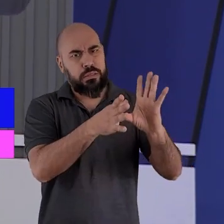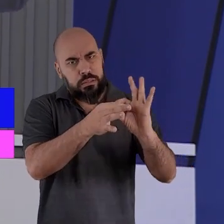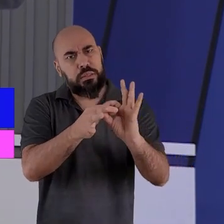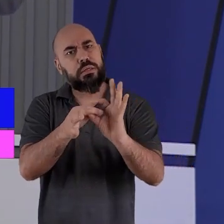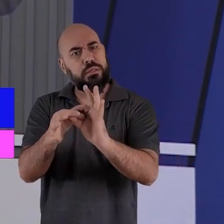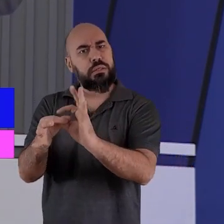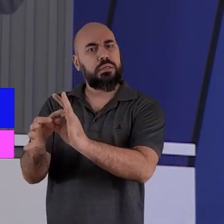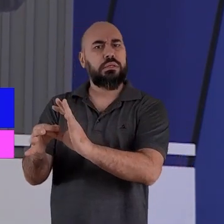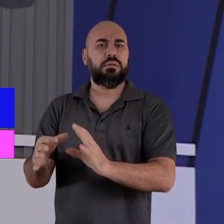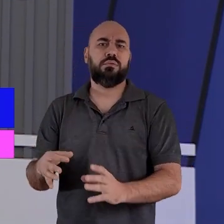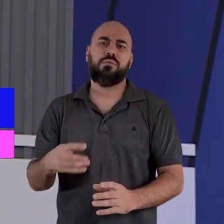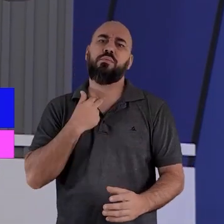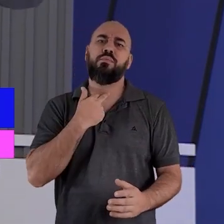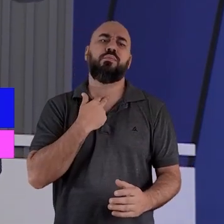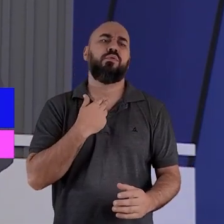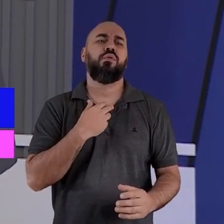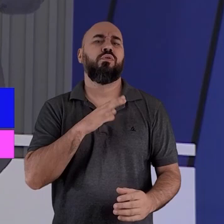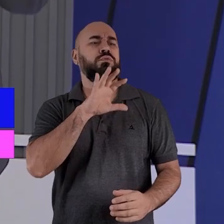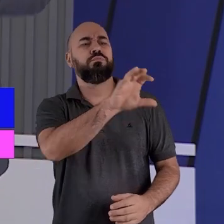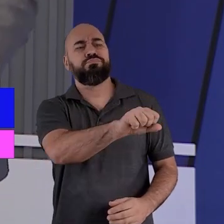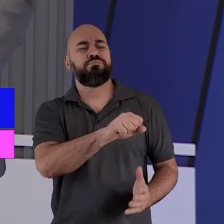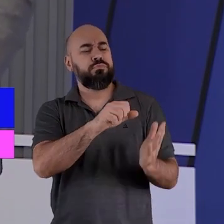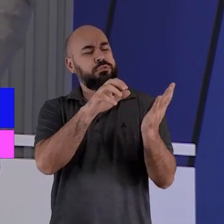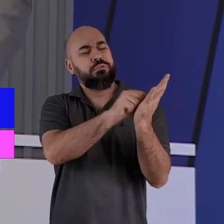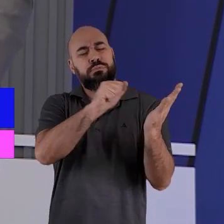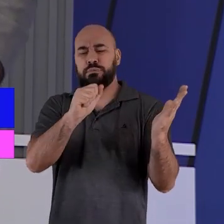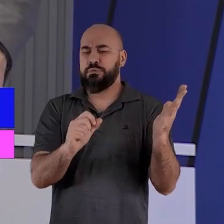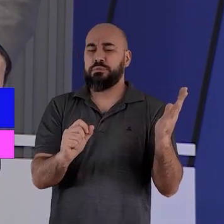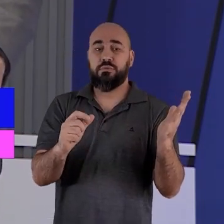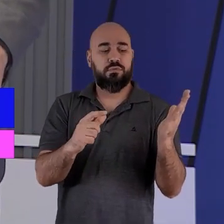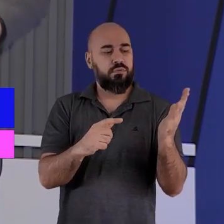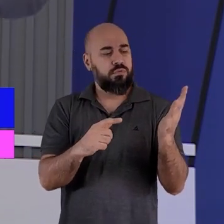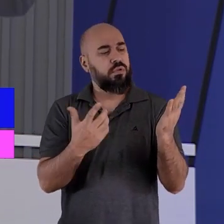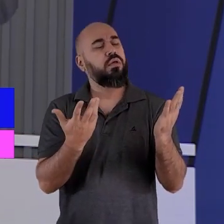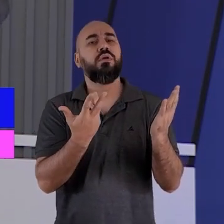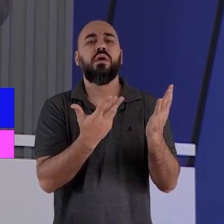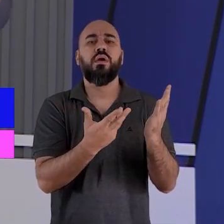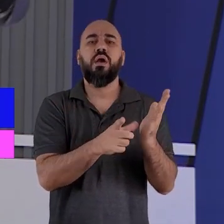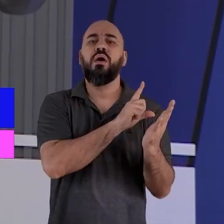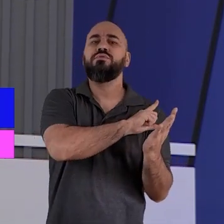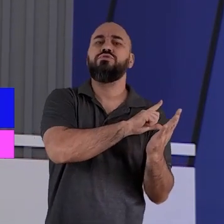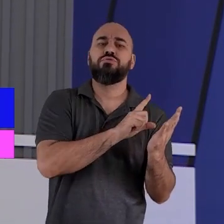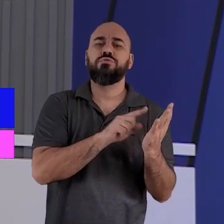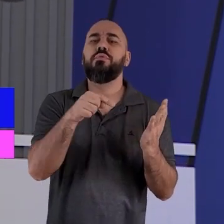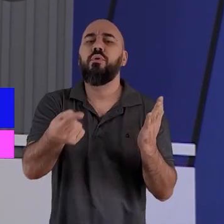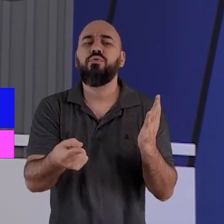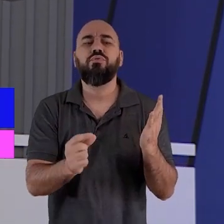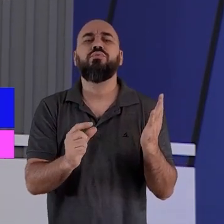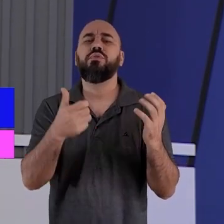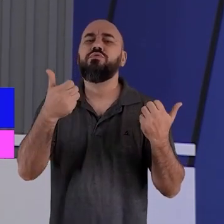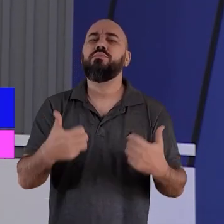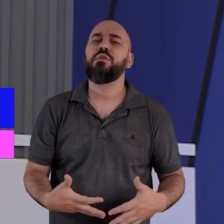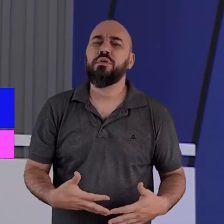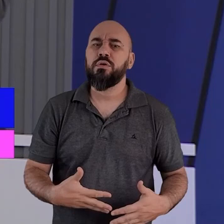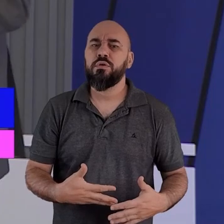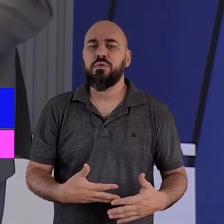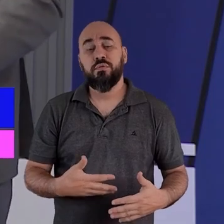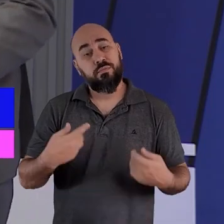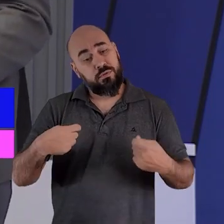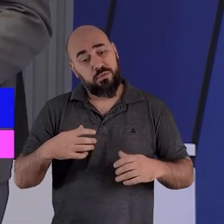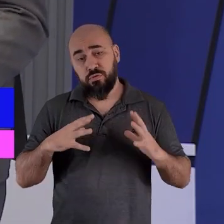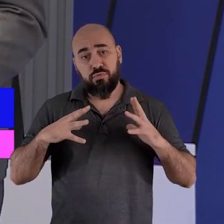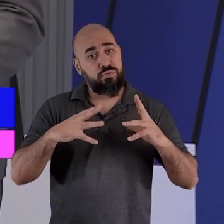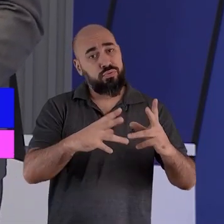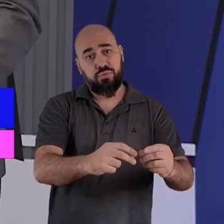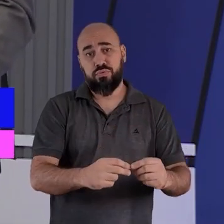fora do seu contexto para ensinar qualquer coisa para as pessoas. É preciso então considerar toda a Bíblia. E especificamente,